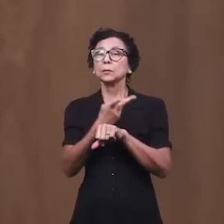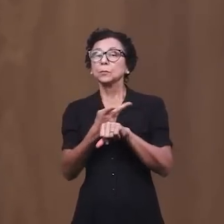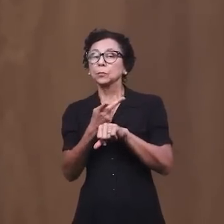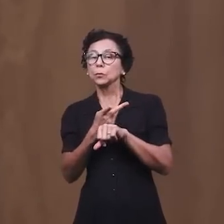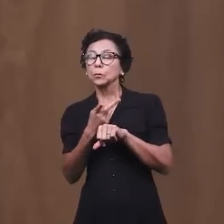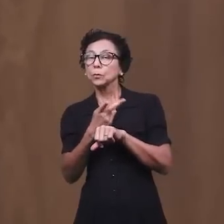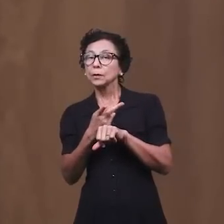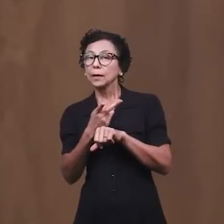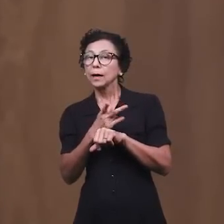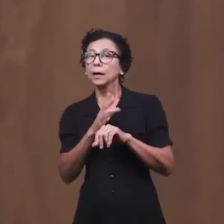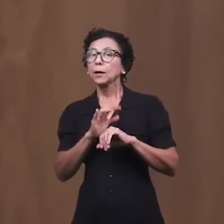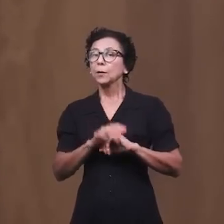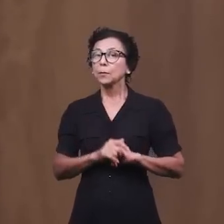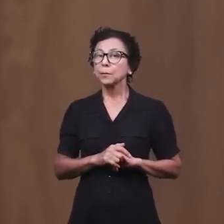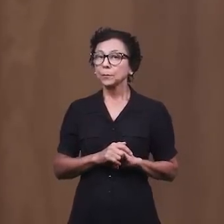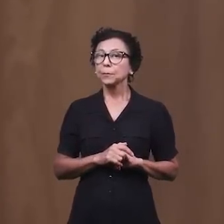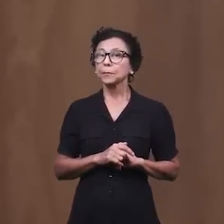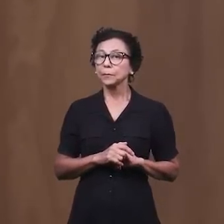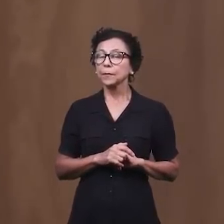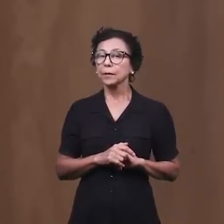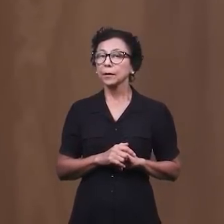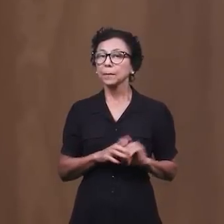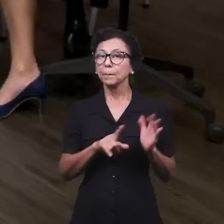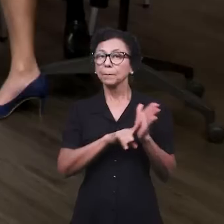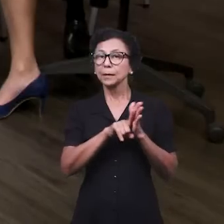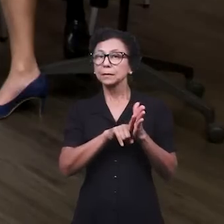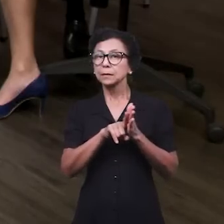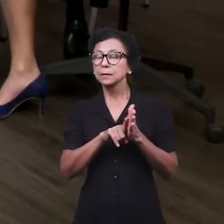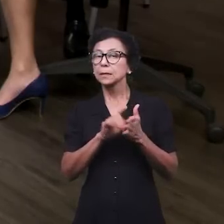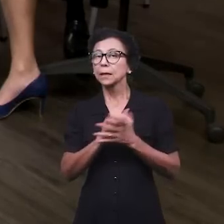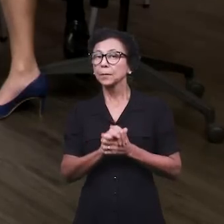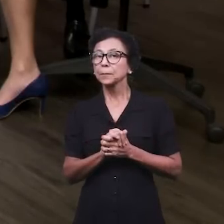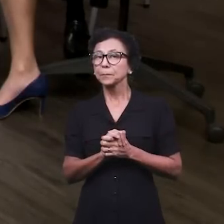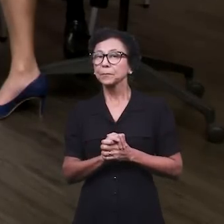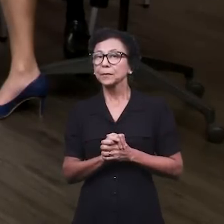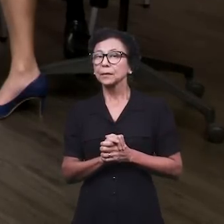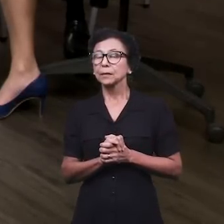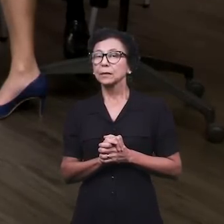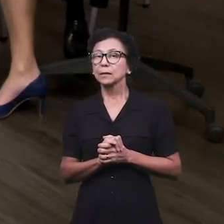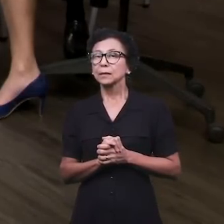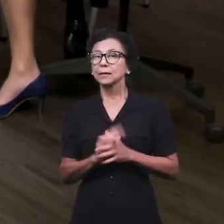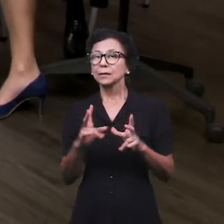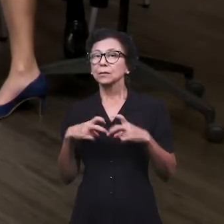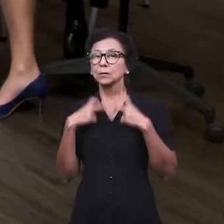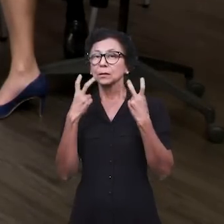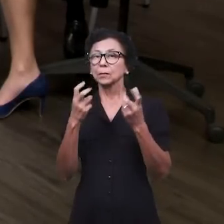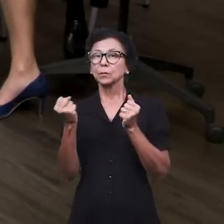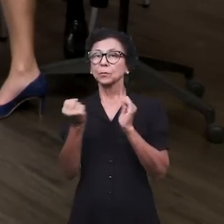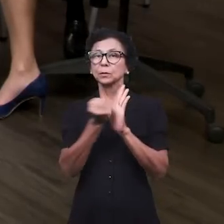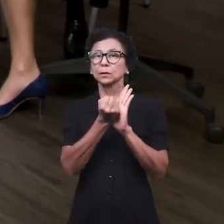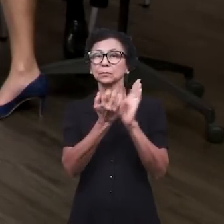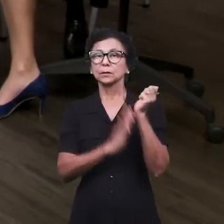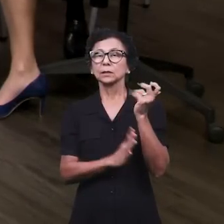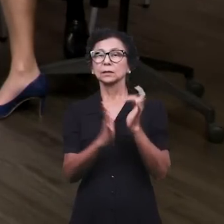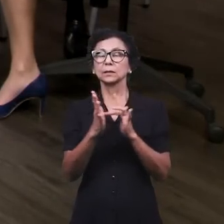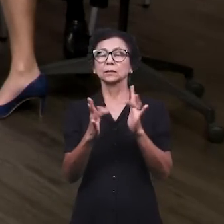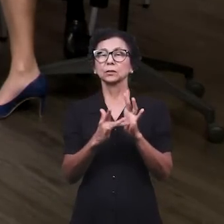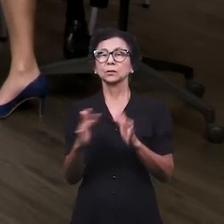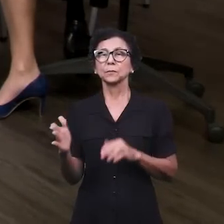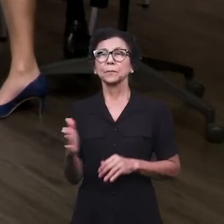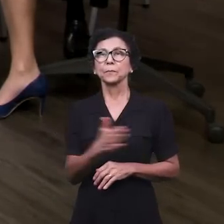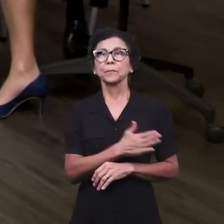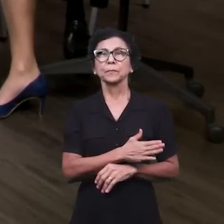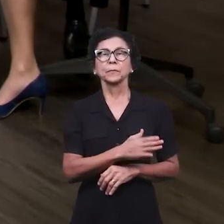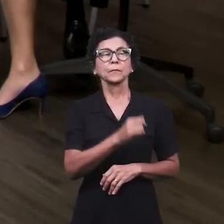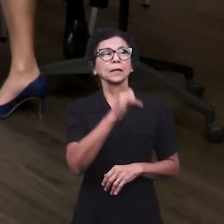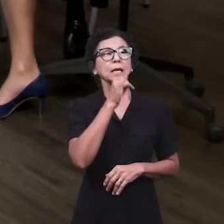palavra sobre o clamor pelo sangue de Jesus. Respondido? Eu tenho mais uma pergunta. Fique à vontade. Se